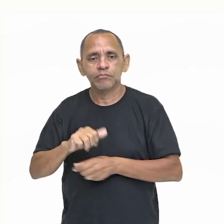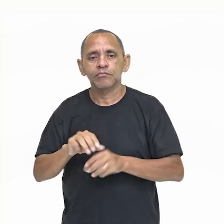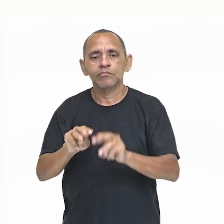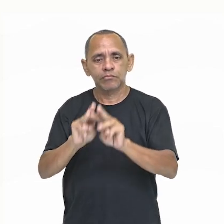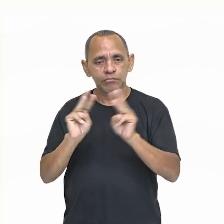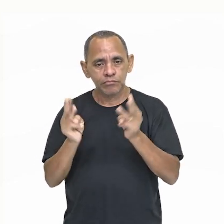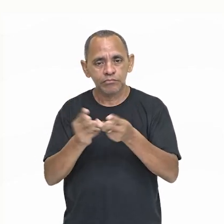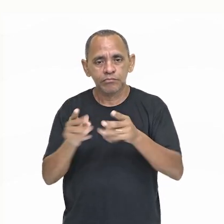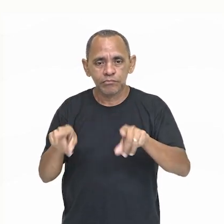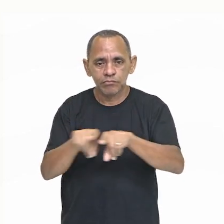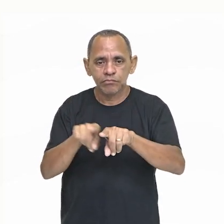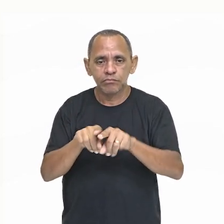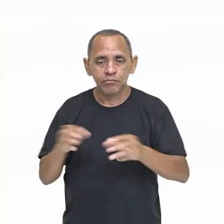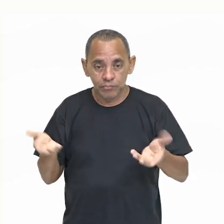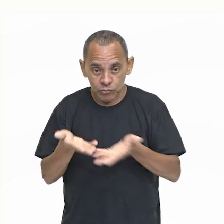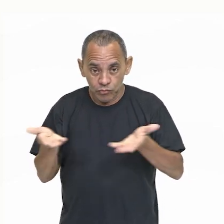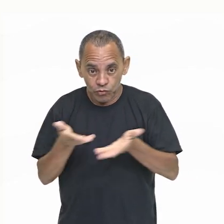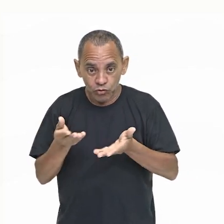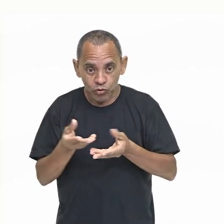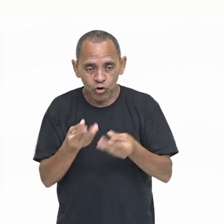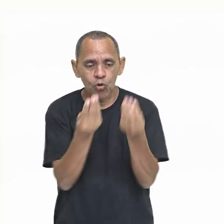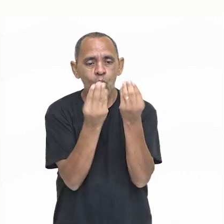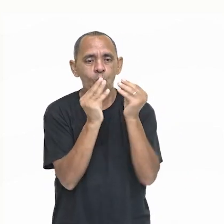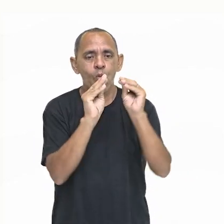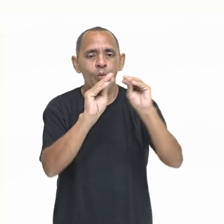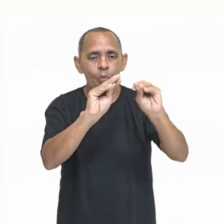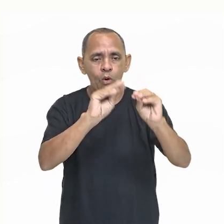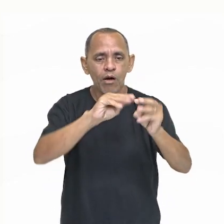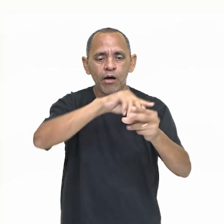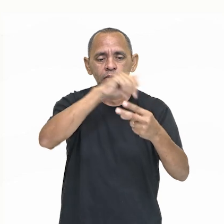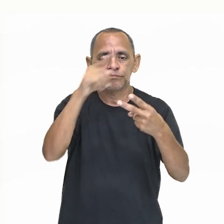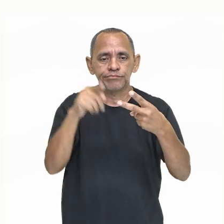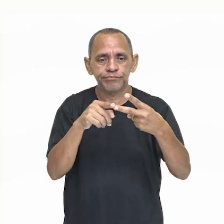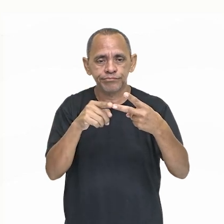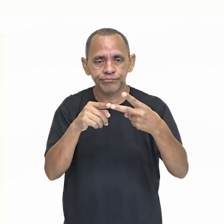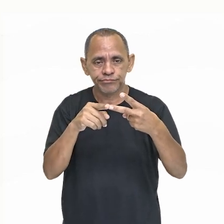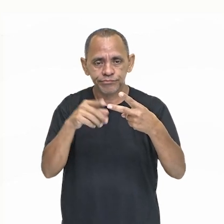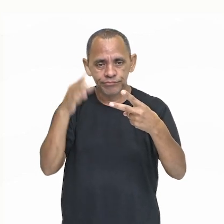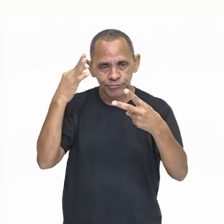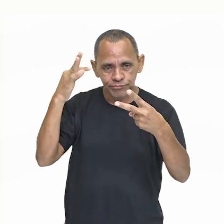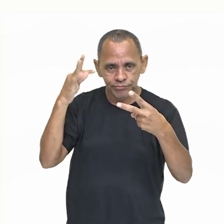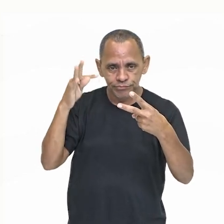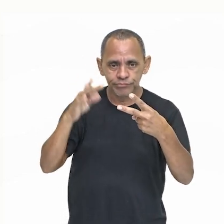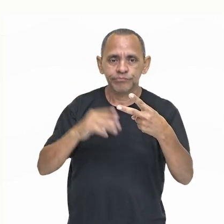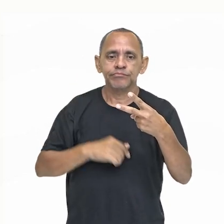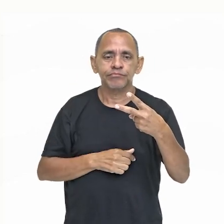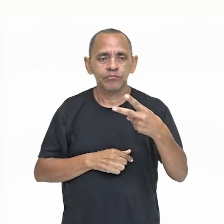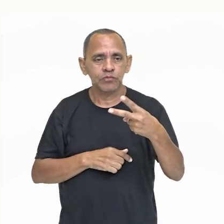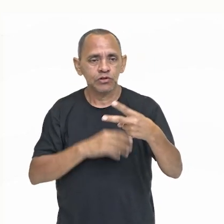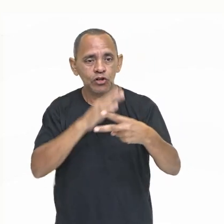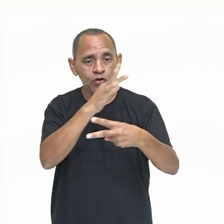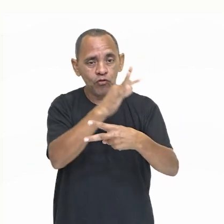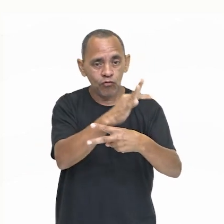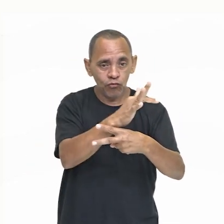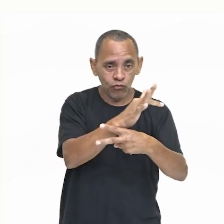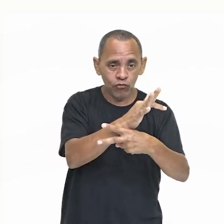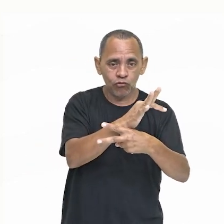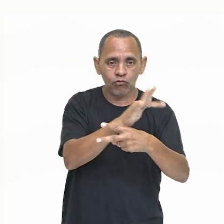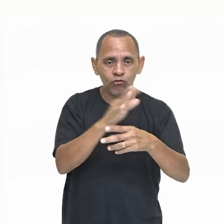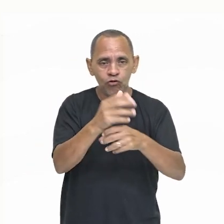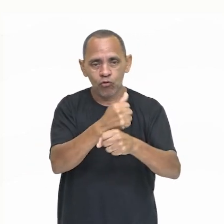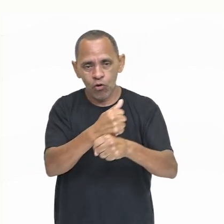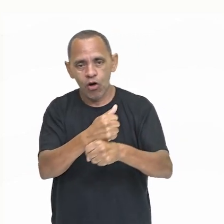sim aplicar na segunda lei de Newton. Força vai ser igual a massa vezes